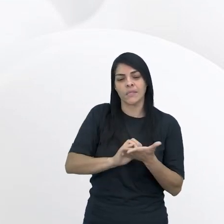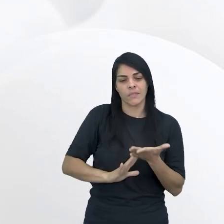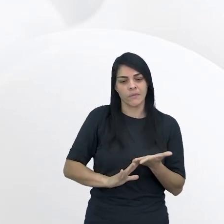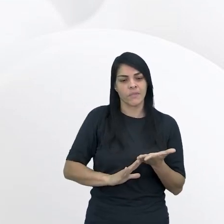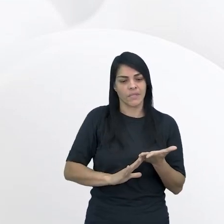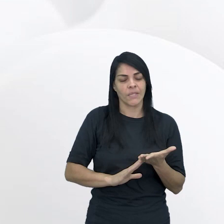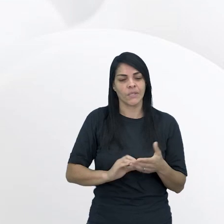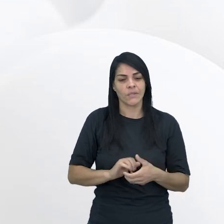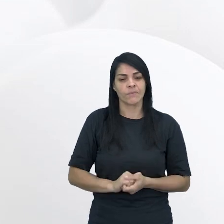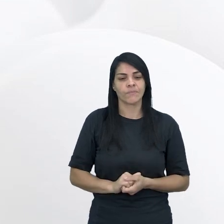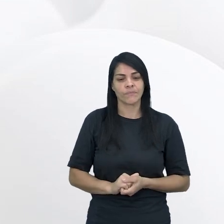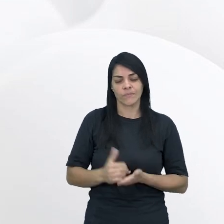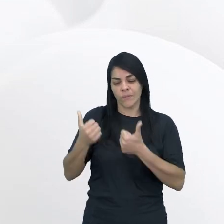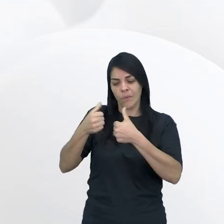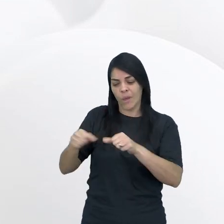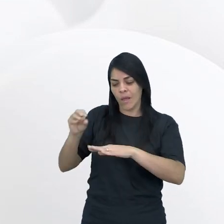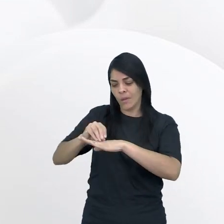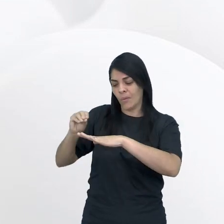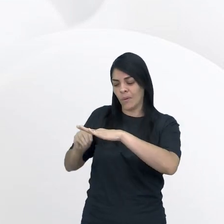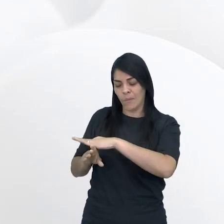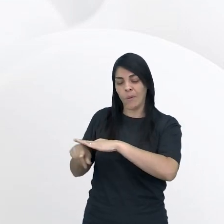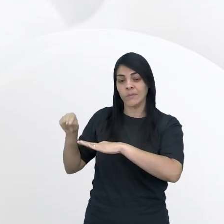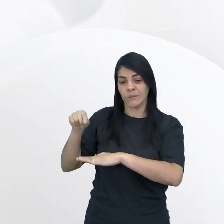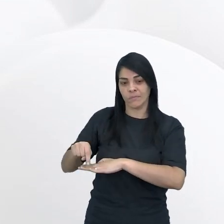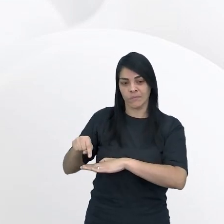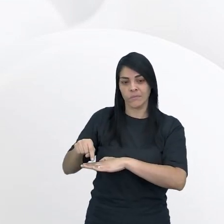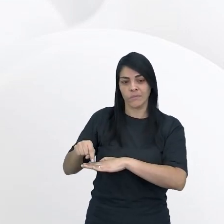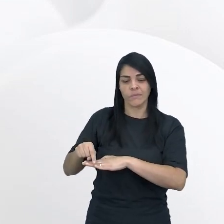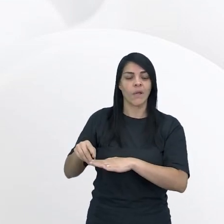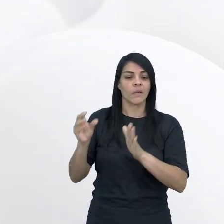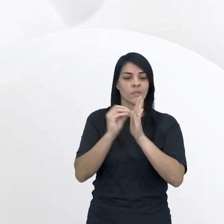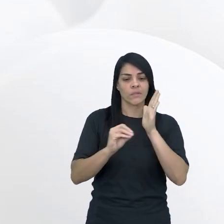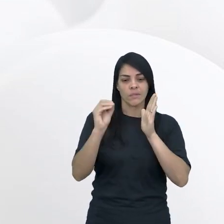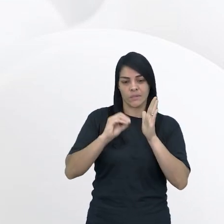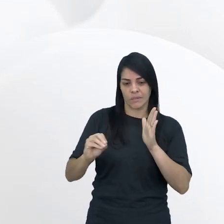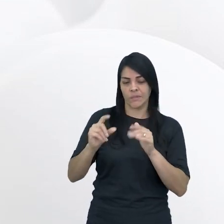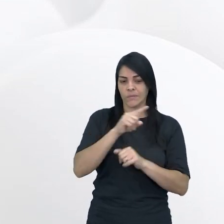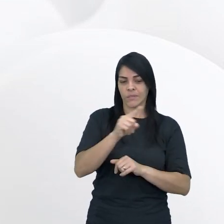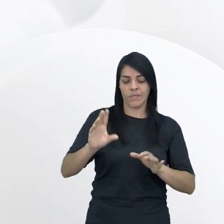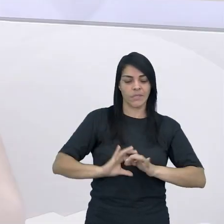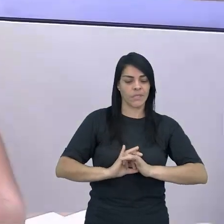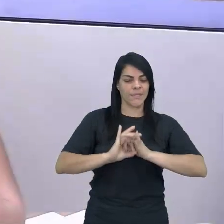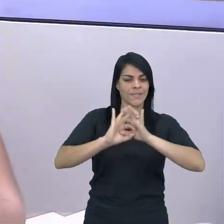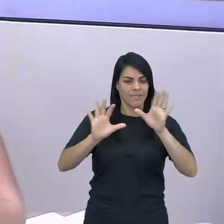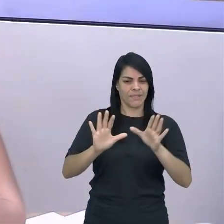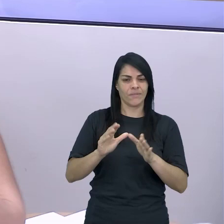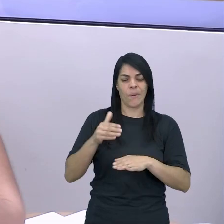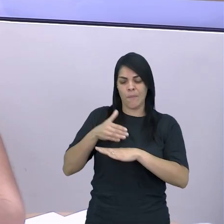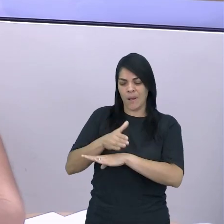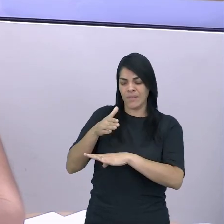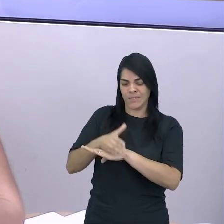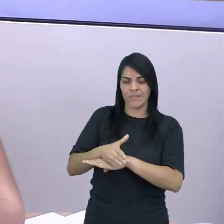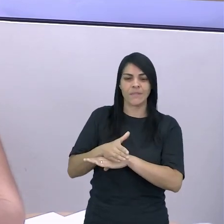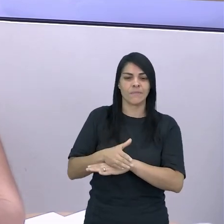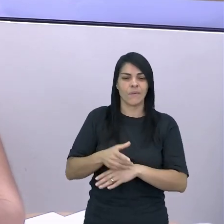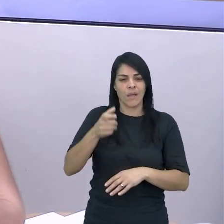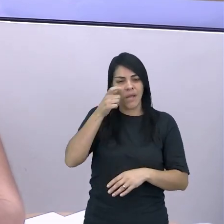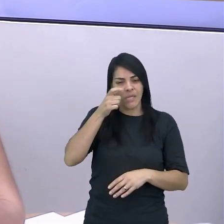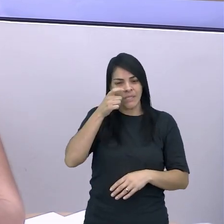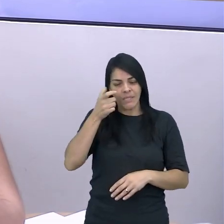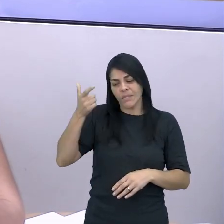atividades ficam lá no repositório, fiquem à vontade, acessem, peguem. Tem lá, tá